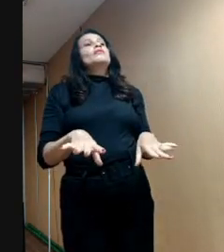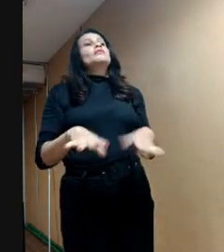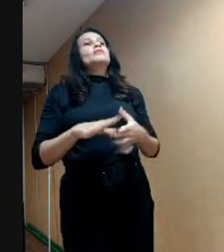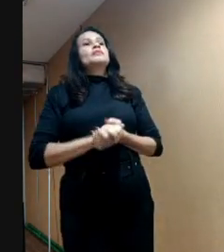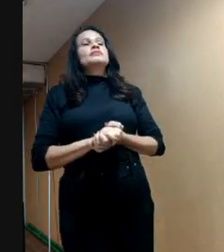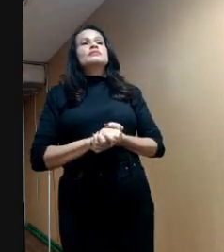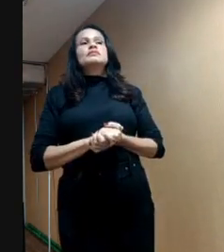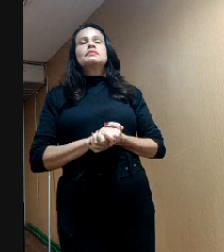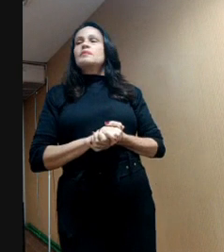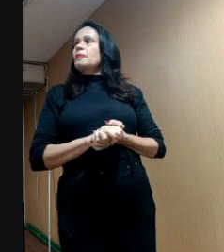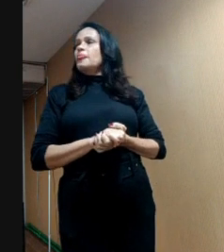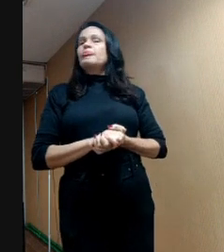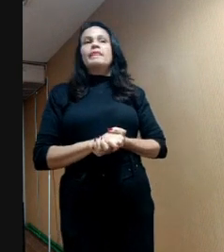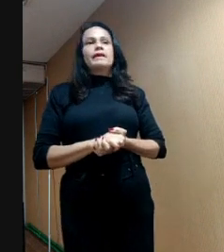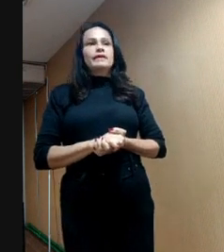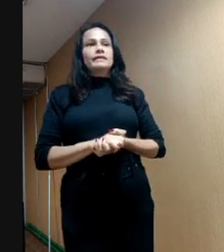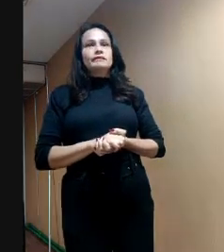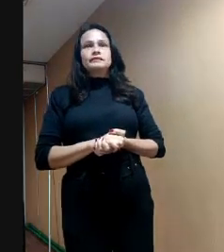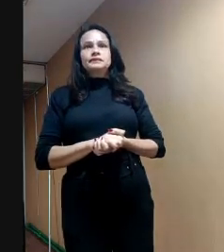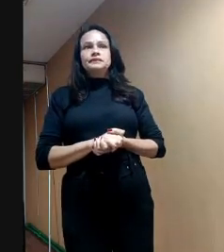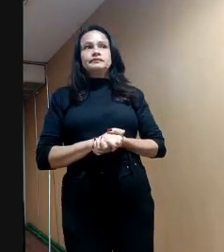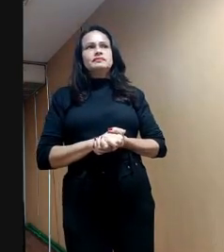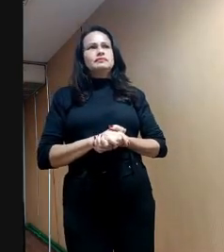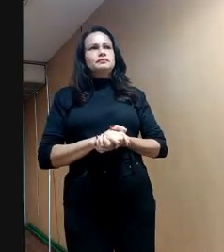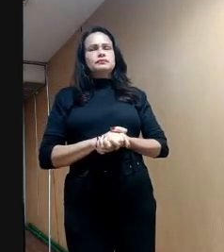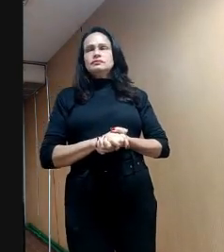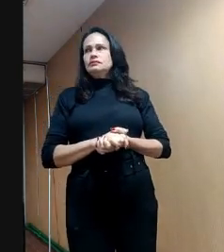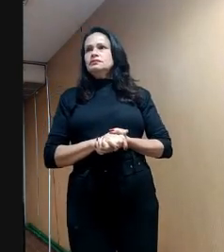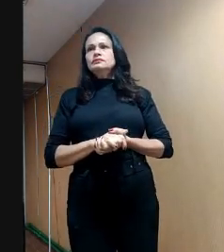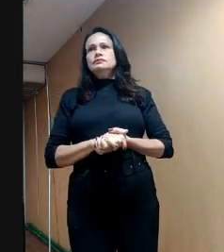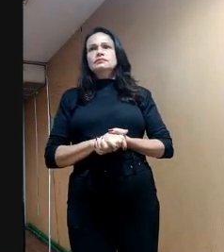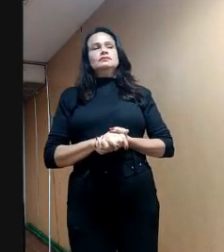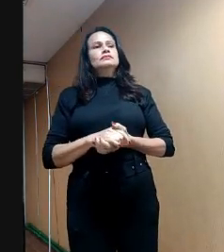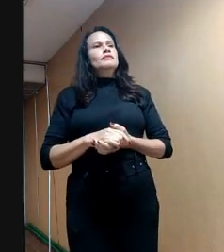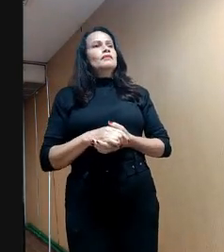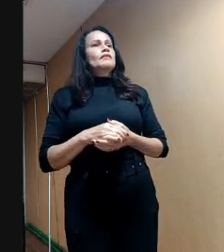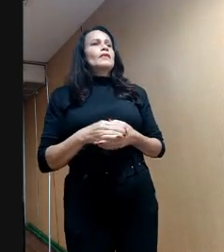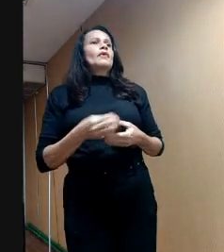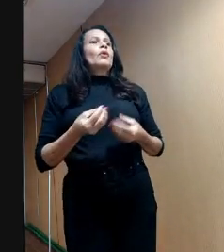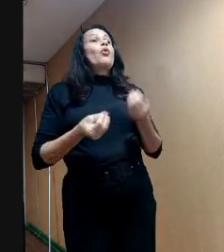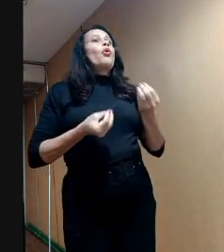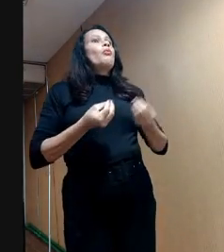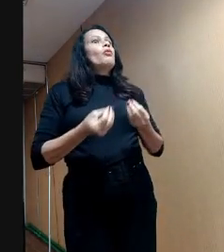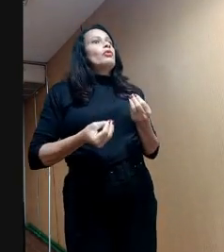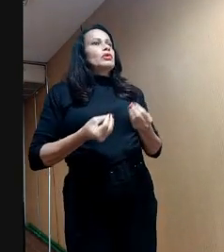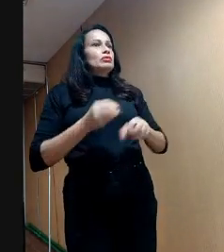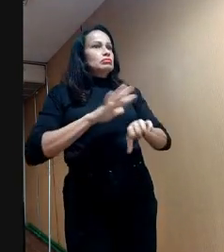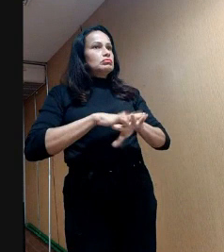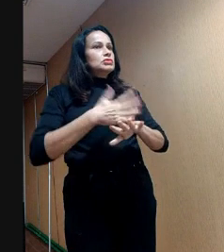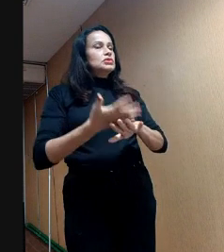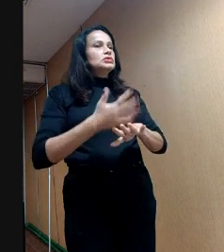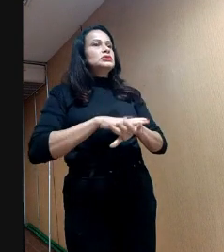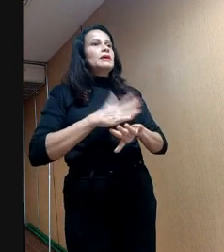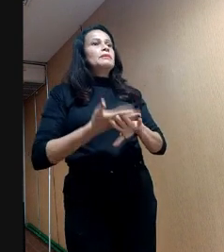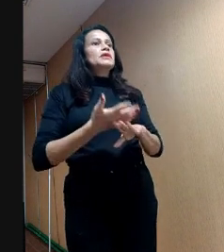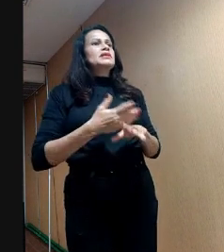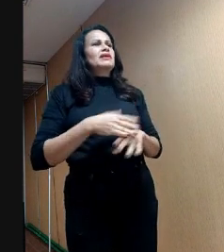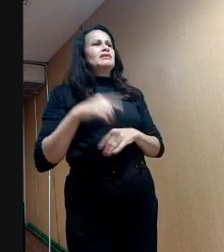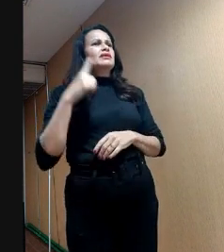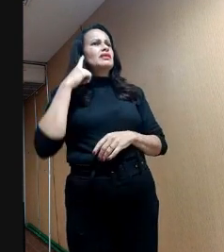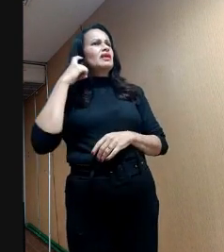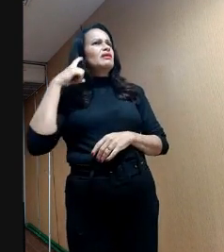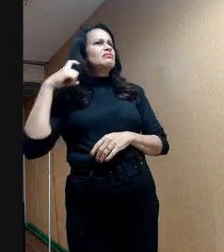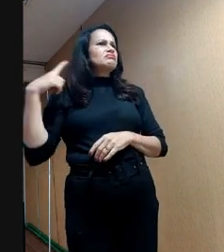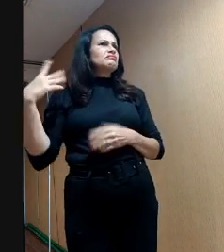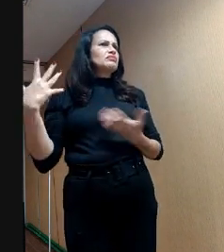Pesqueira, dizer do nosso compromisso de estar junto ao campus e buscar, a partir